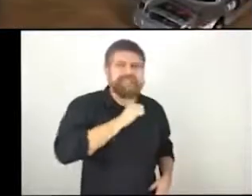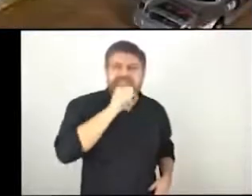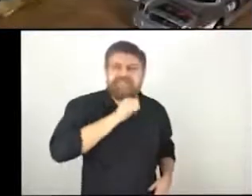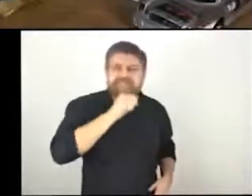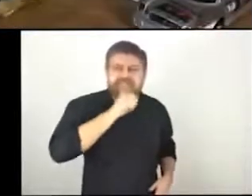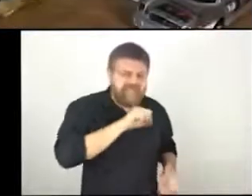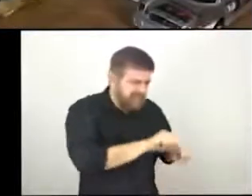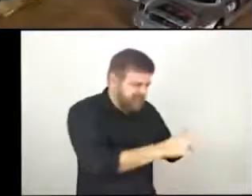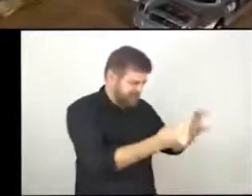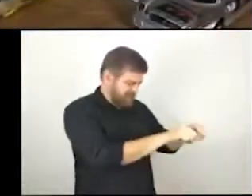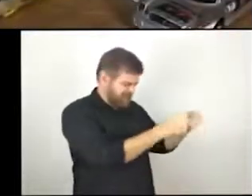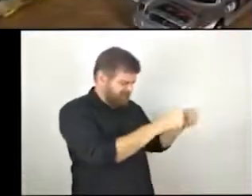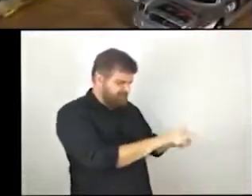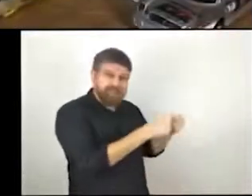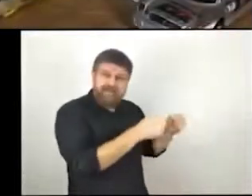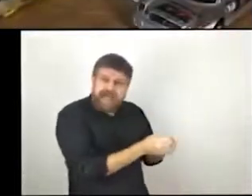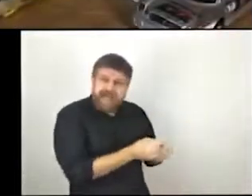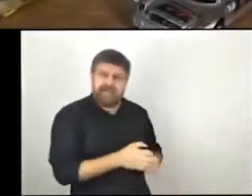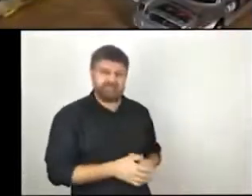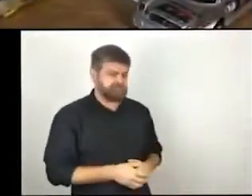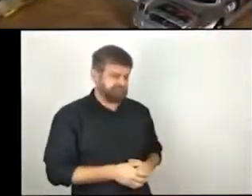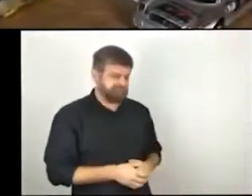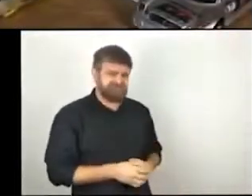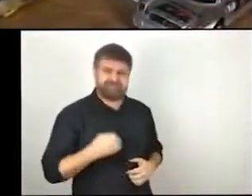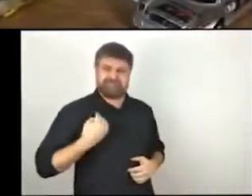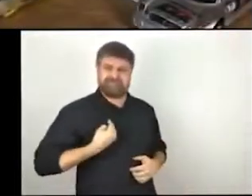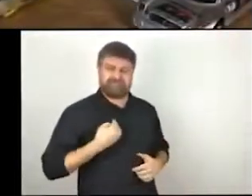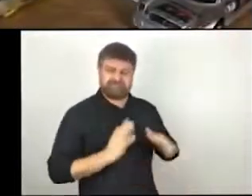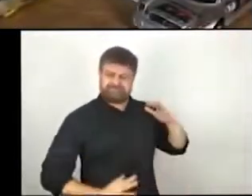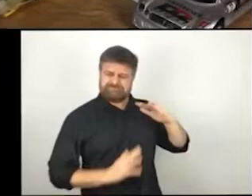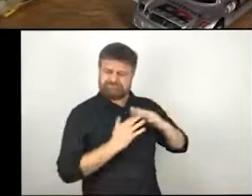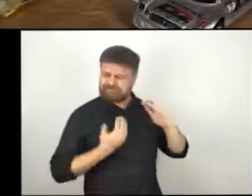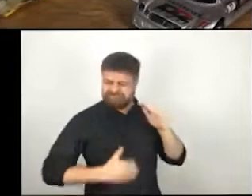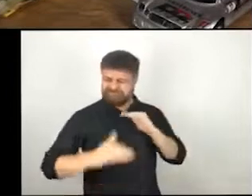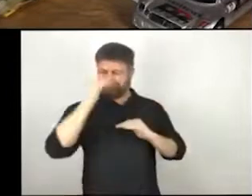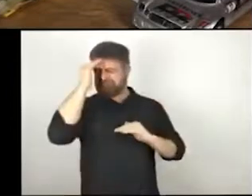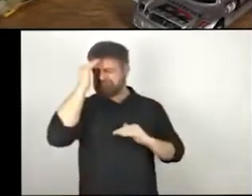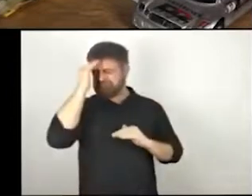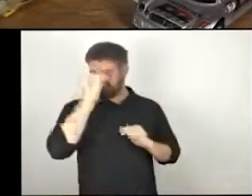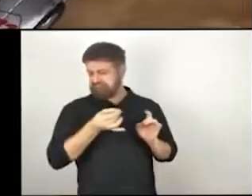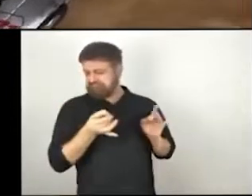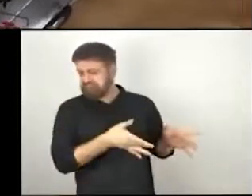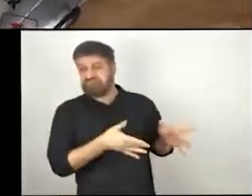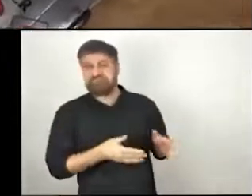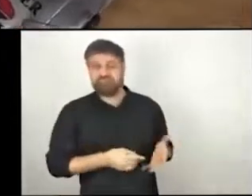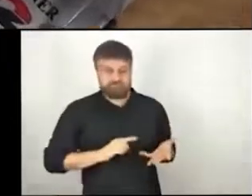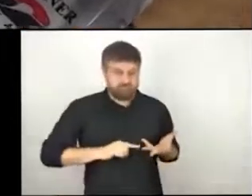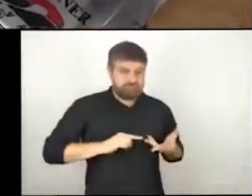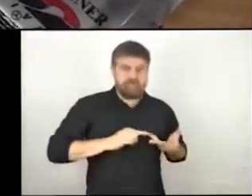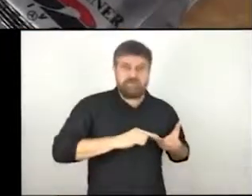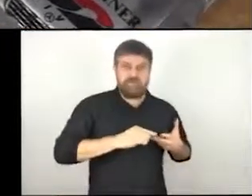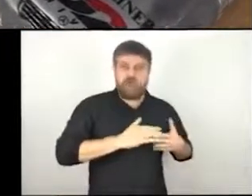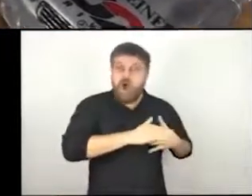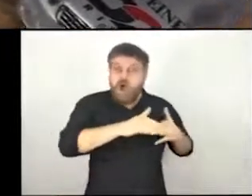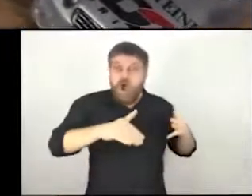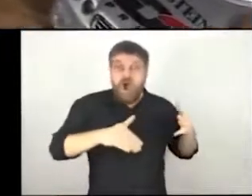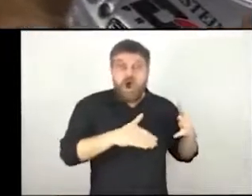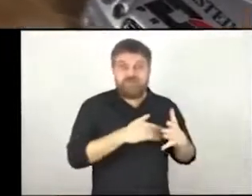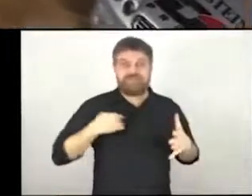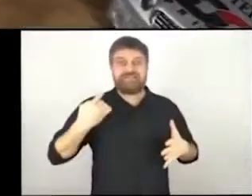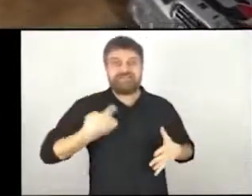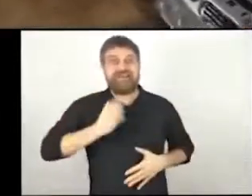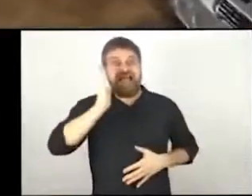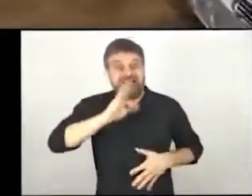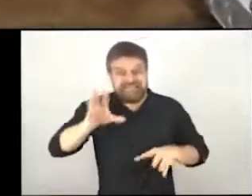velhas demais, quebradas demais, ou enjoamos mesmo? Todas elas, um dia,